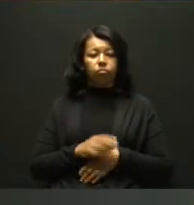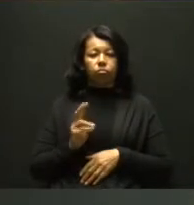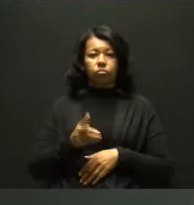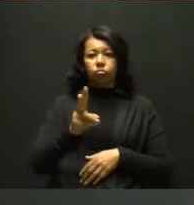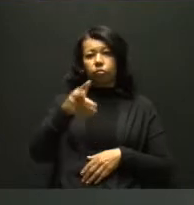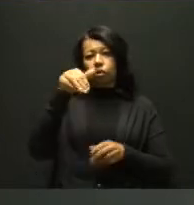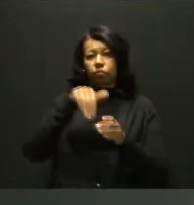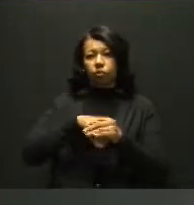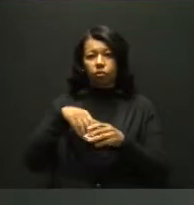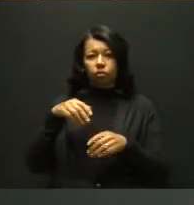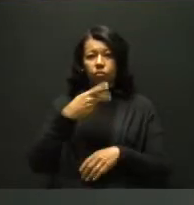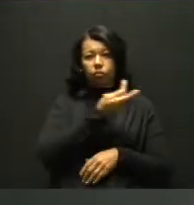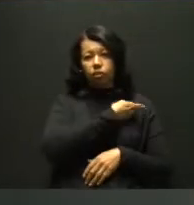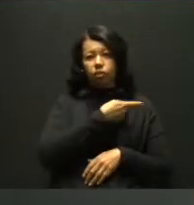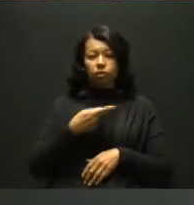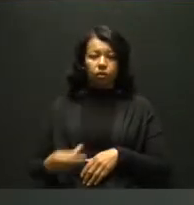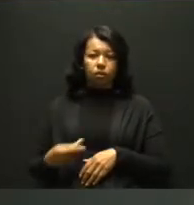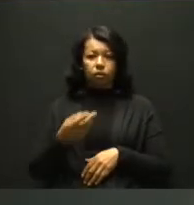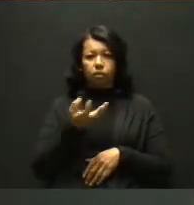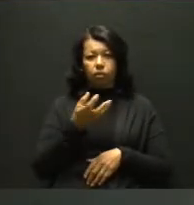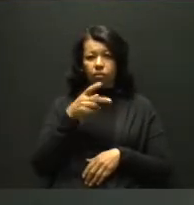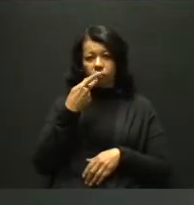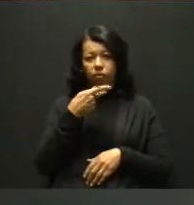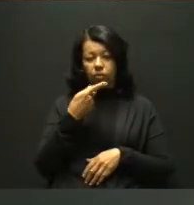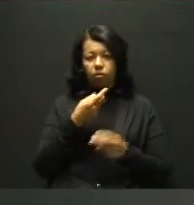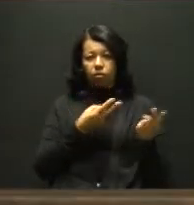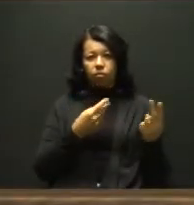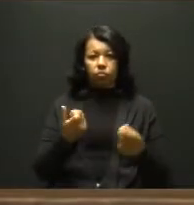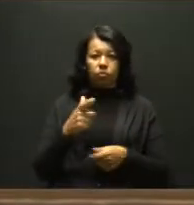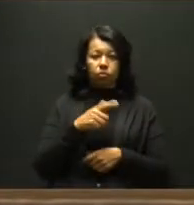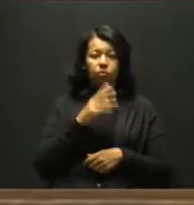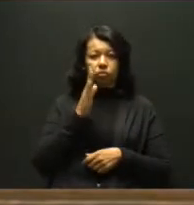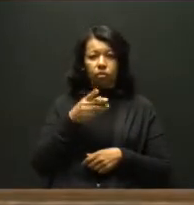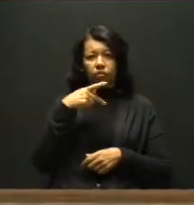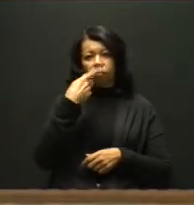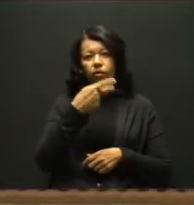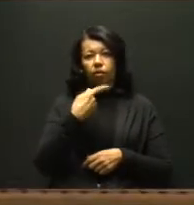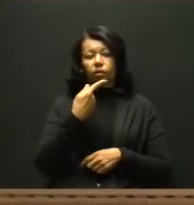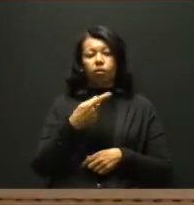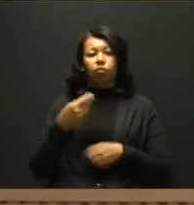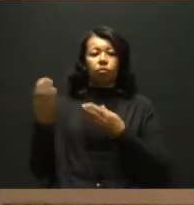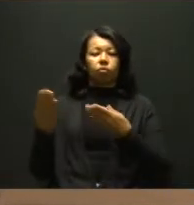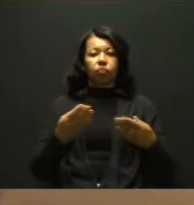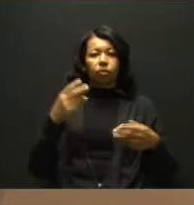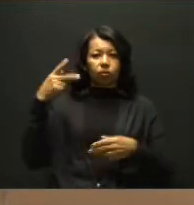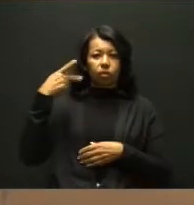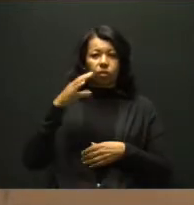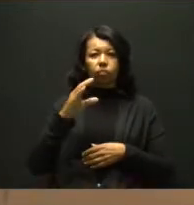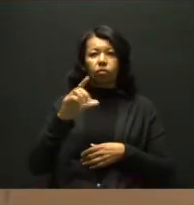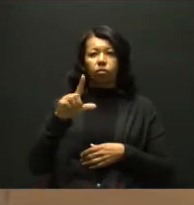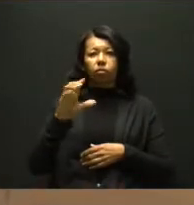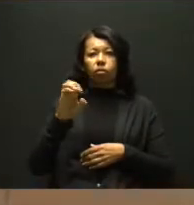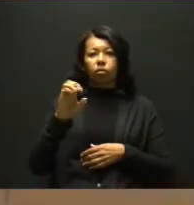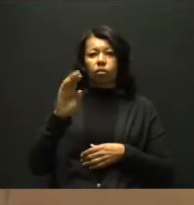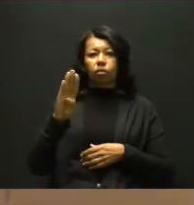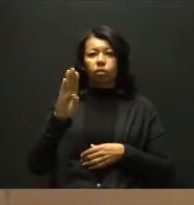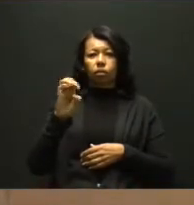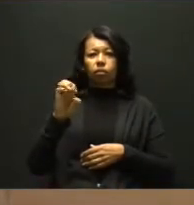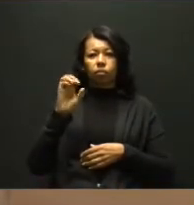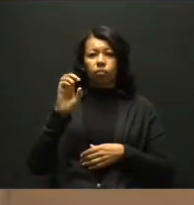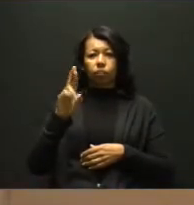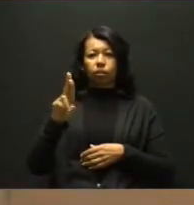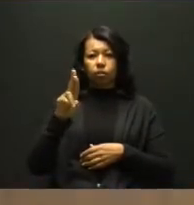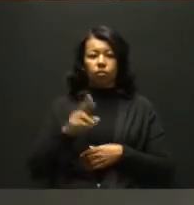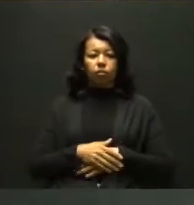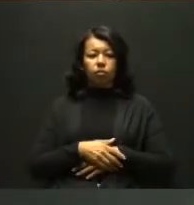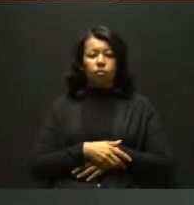votação essa a presidenta pretende utilizar a palavra como todos os componentes da mesa já utilizaram convidou o vereador pedra do cavalo para assumir a presidência